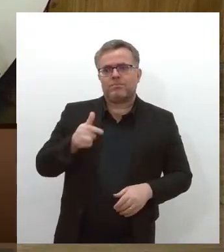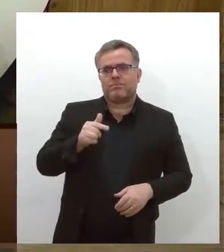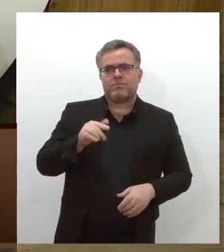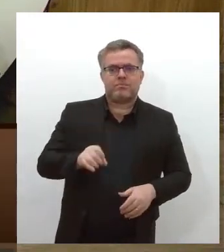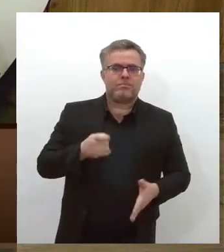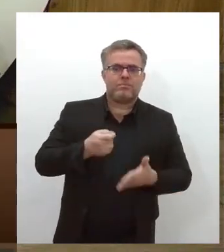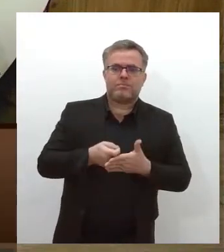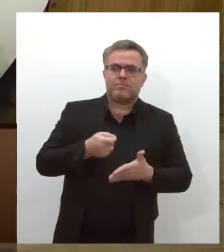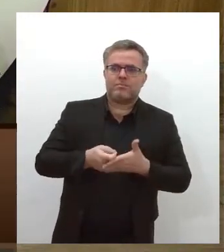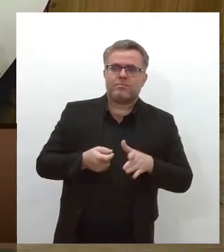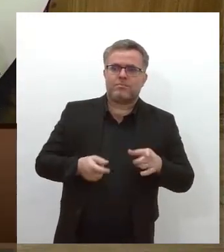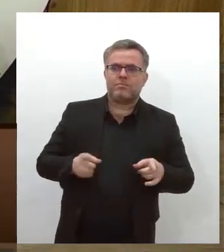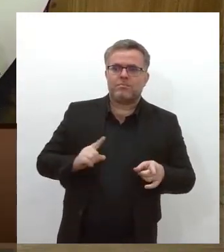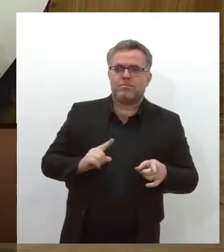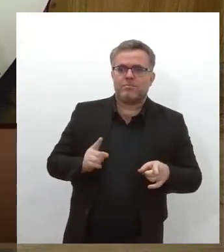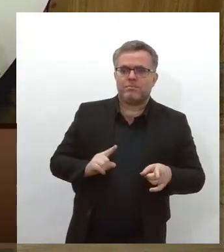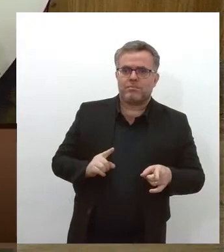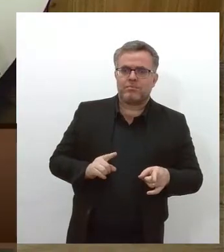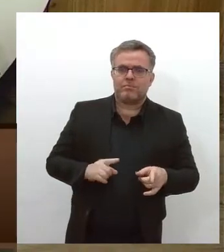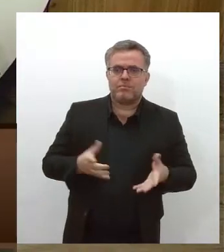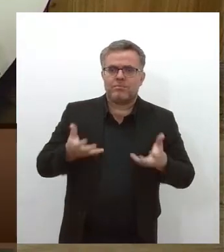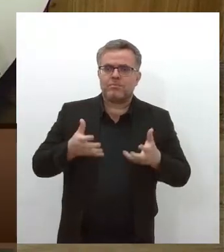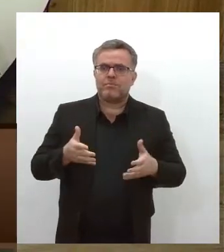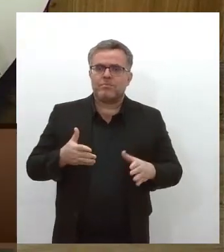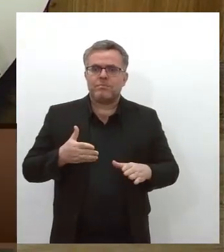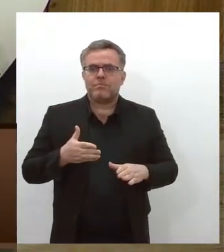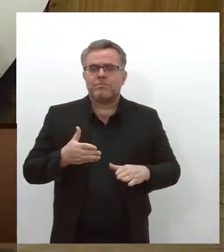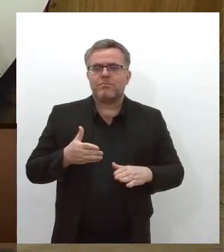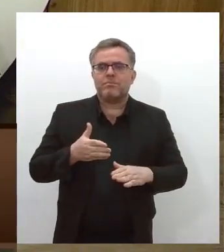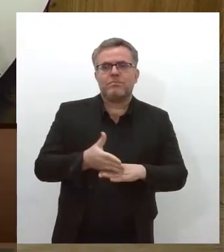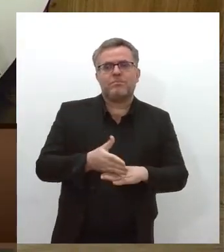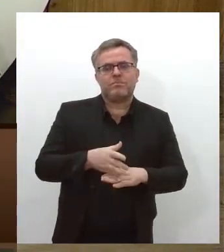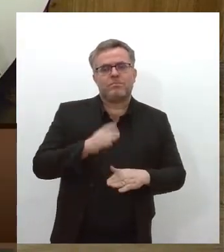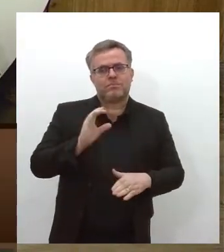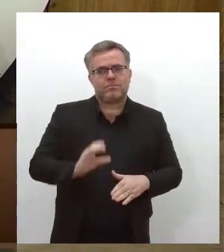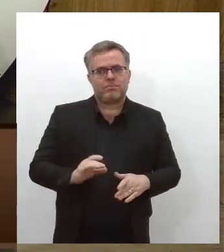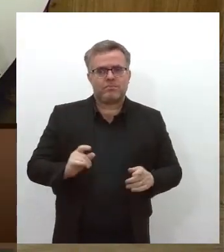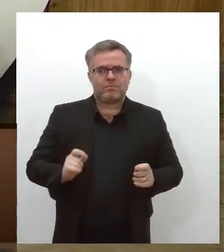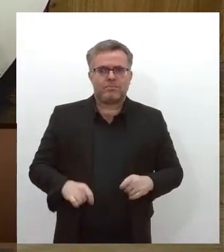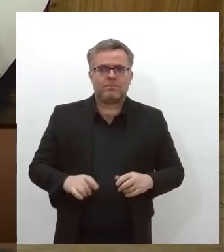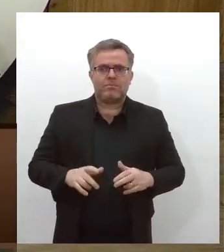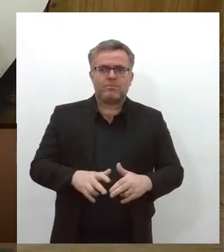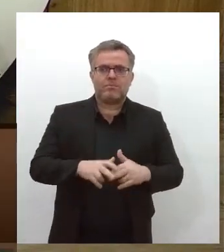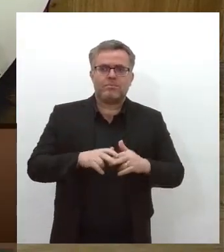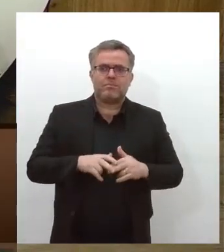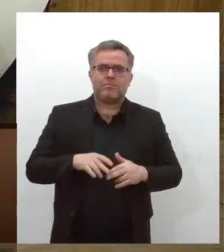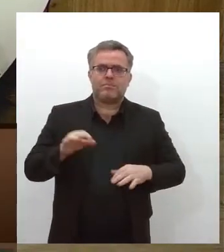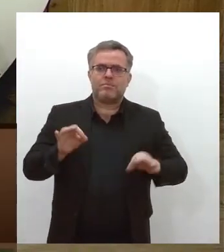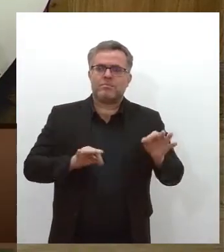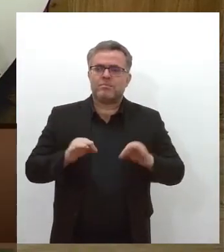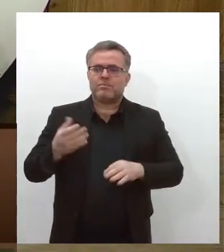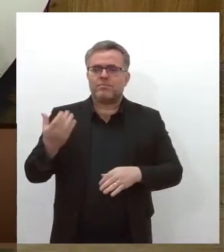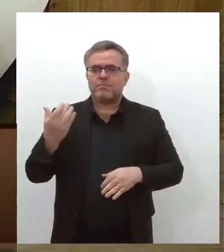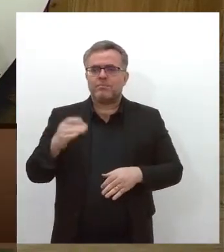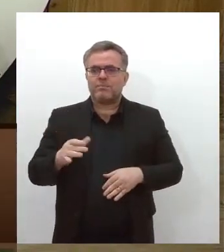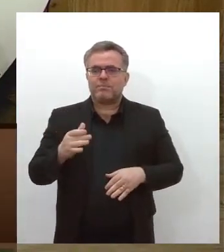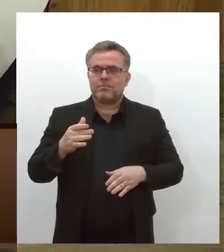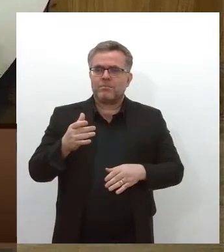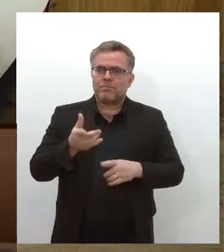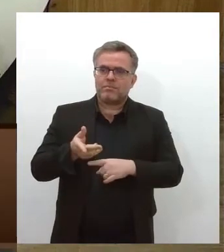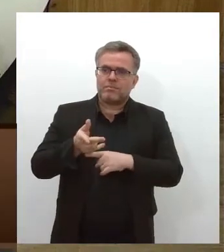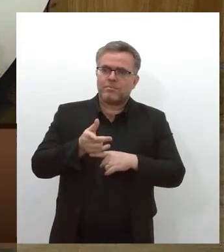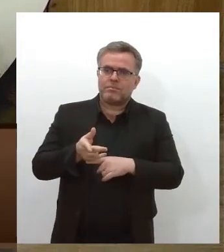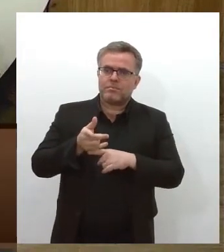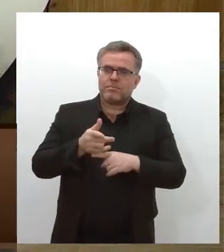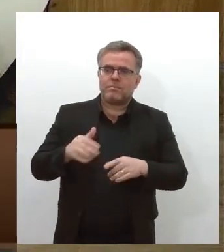mas eles fazem questão de exercer essa cidadania. Por isso que a gente preparou uma reportagem, o Marcos Borges foi às ruas,